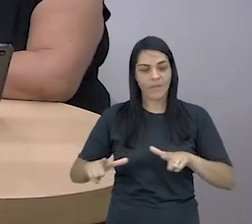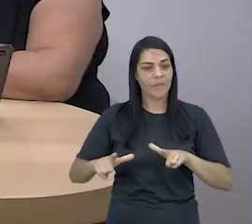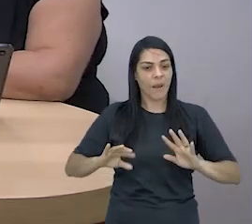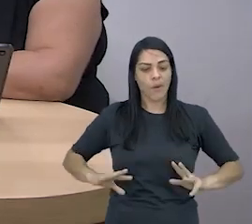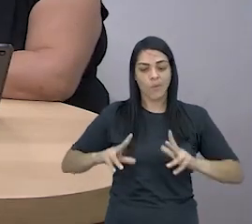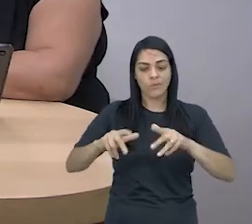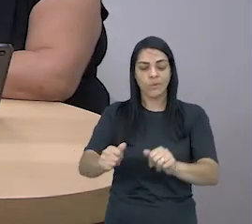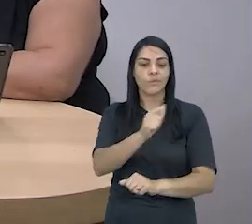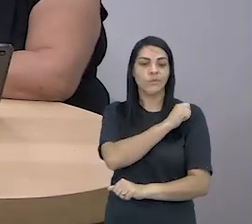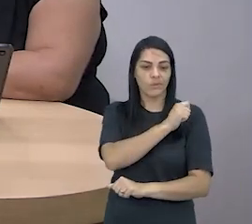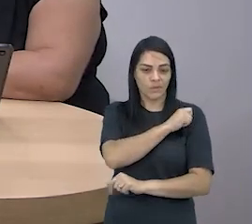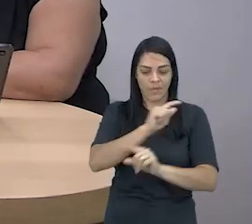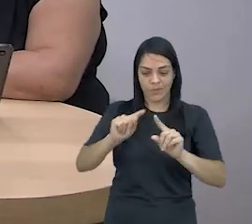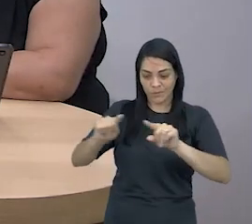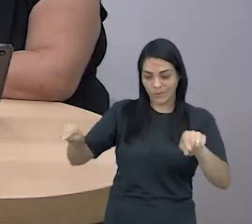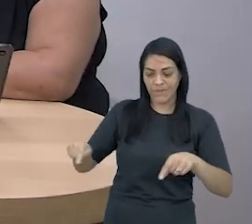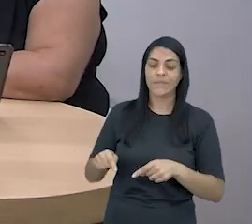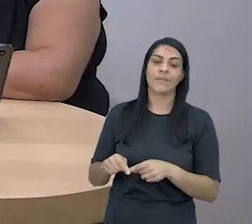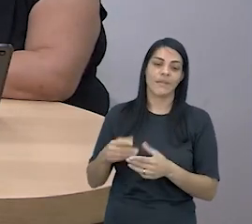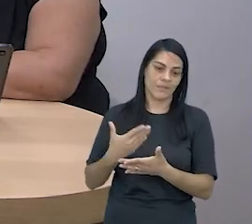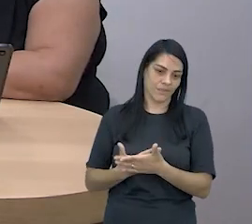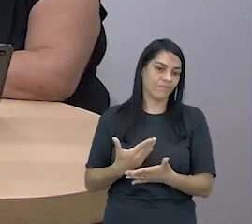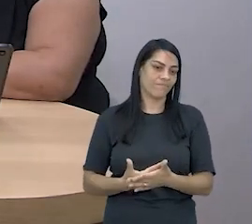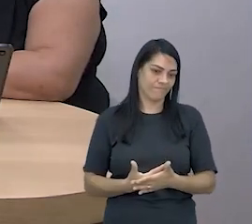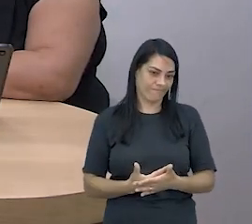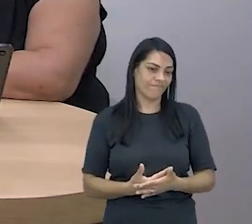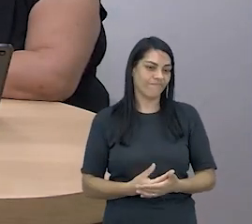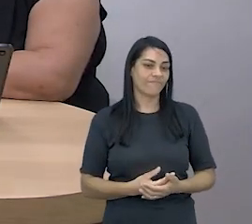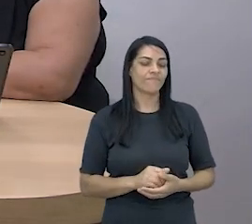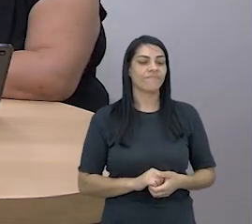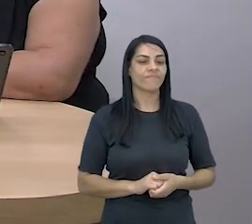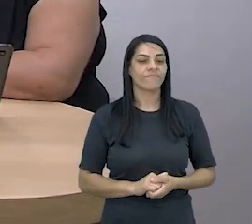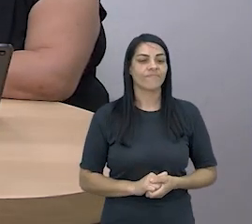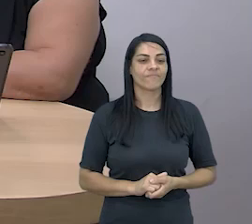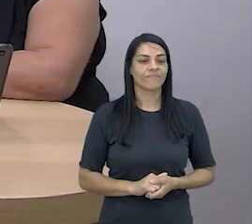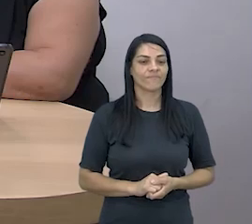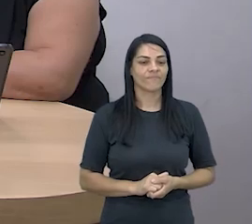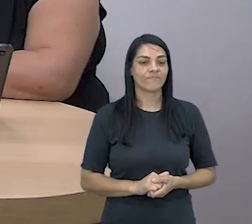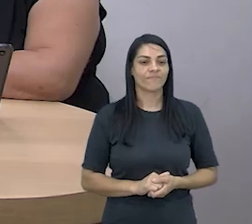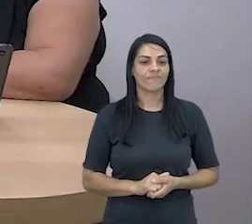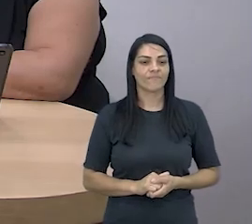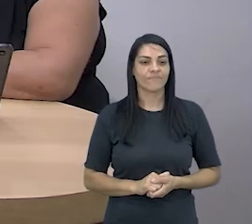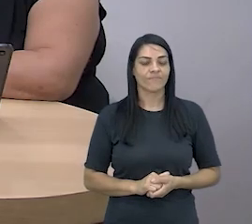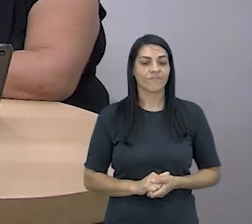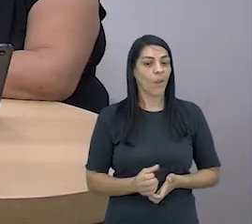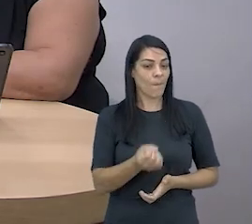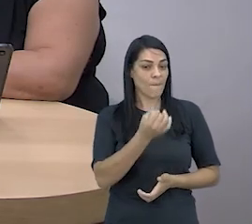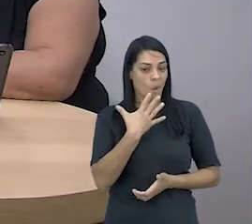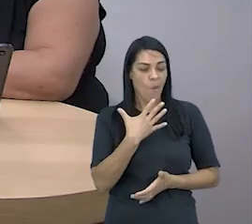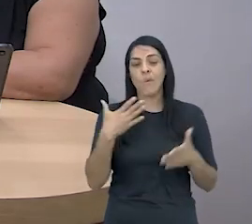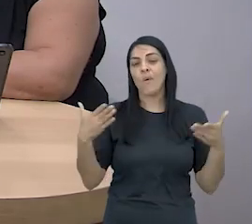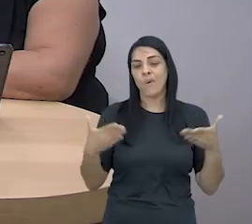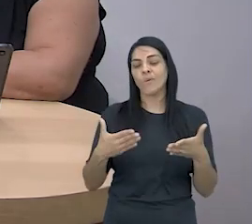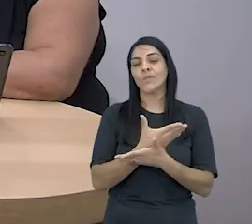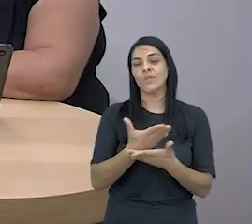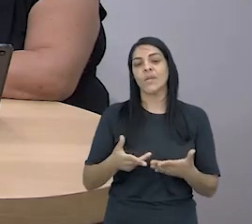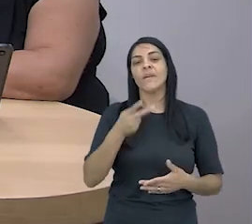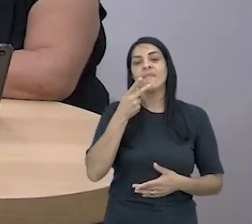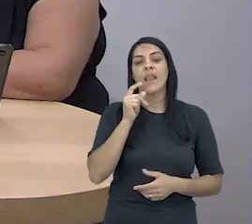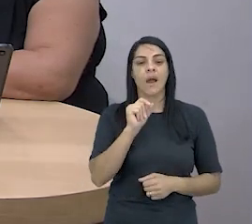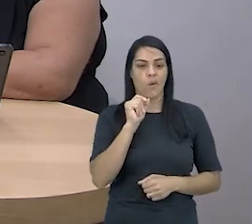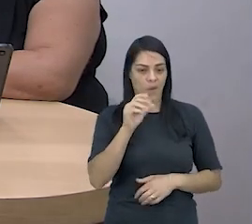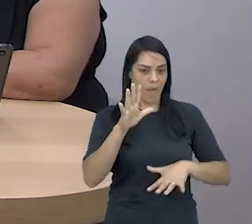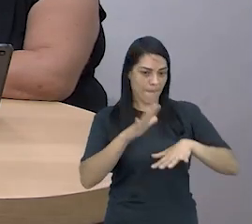é o divertido aqui. Vamos dar andamento? Vamos lá. Bom, hoje, então, a gente vai falar um